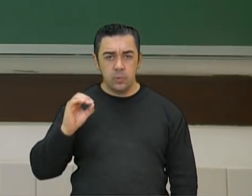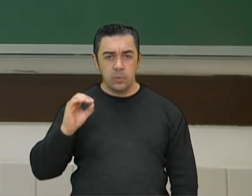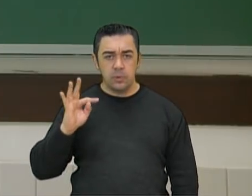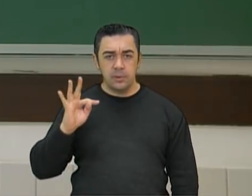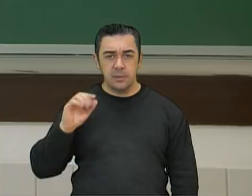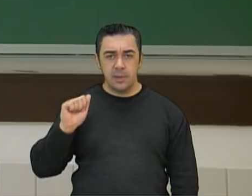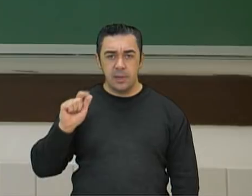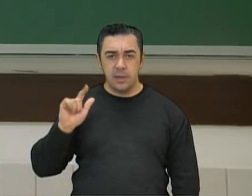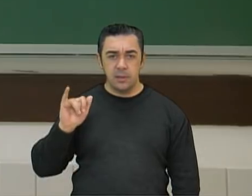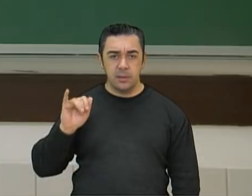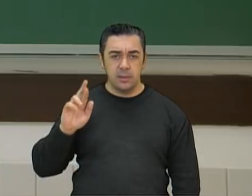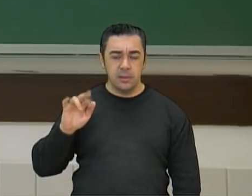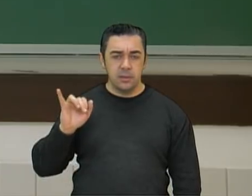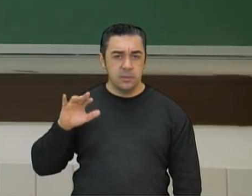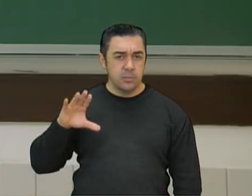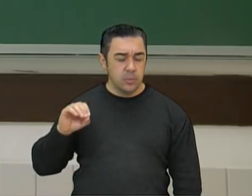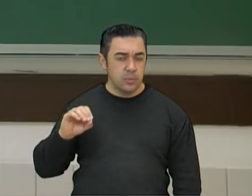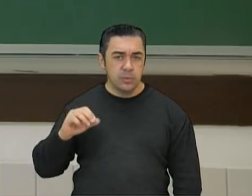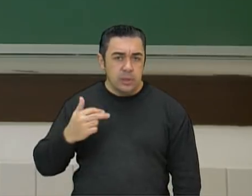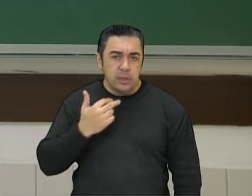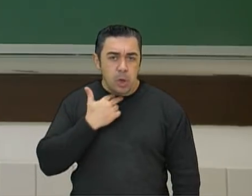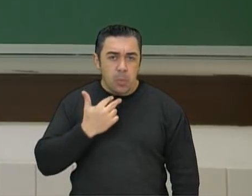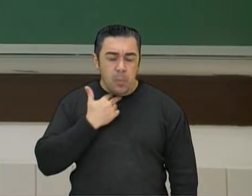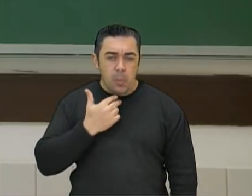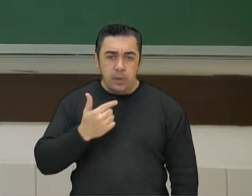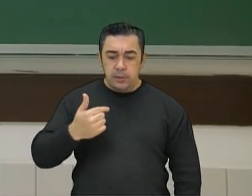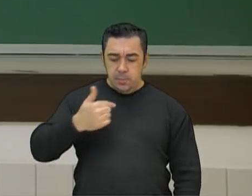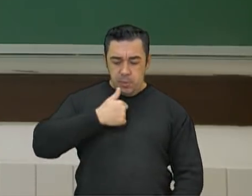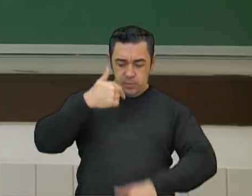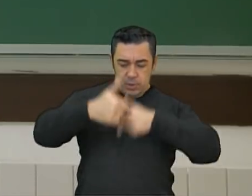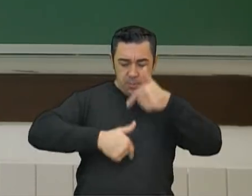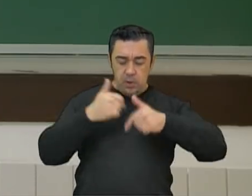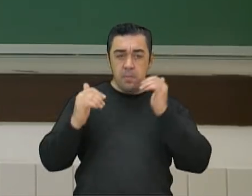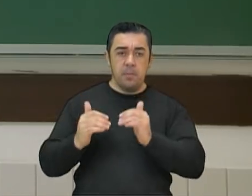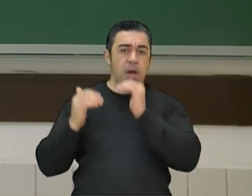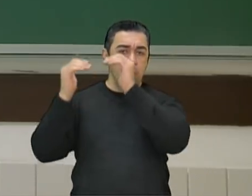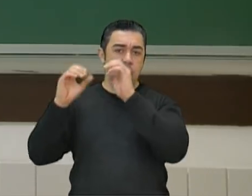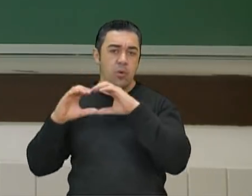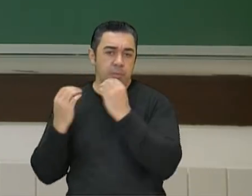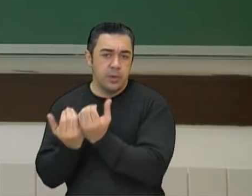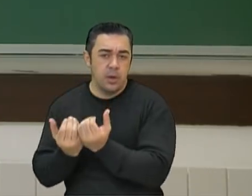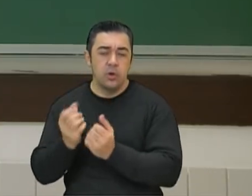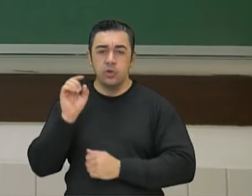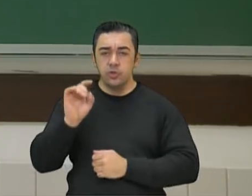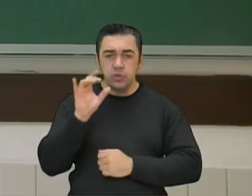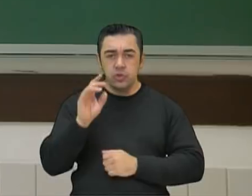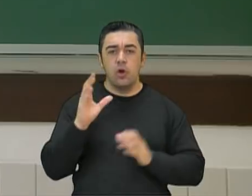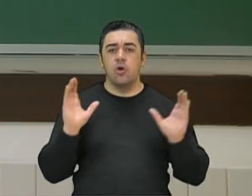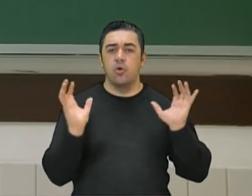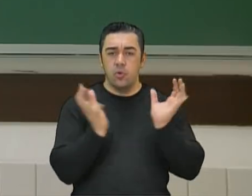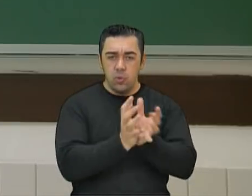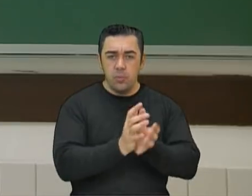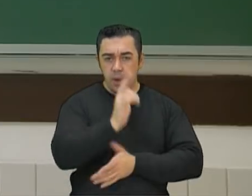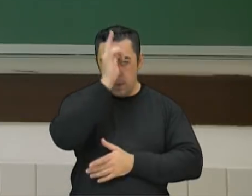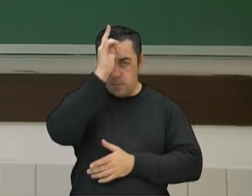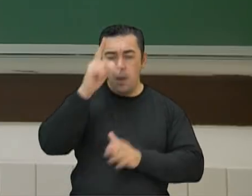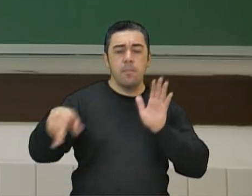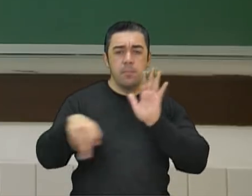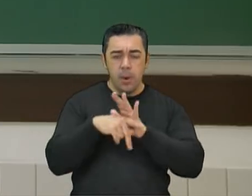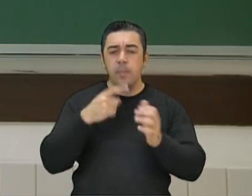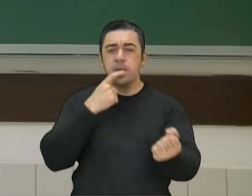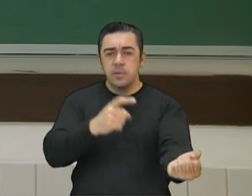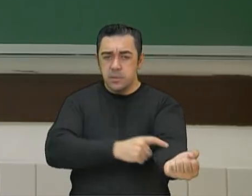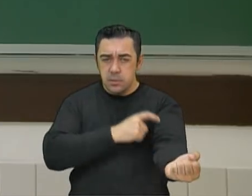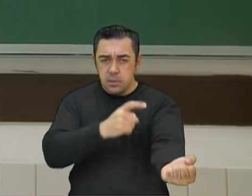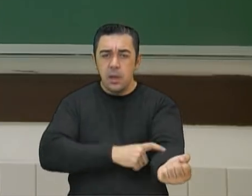As atividades do indivíduo não podem ser maiores do que a da comunidade, só fazem parte da Alemanha quem é alemão,